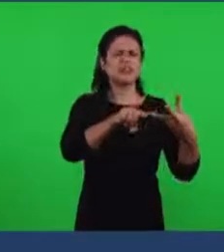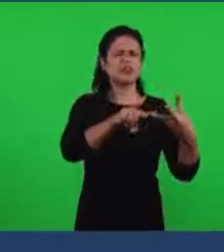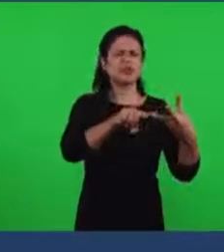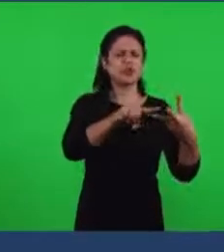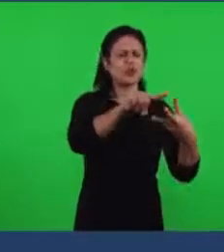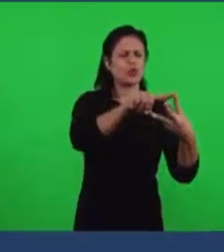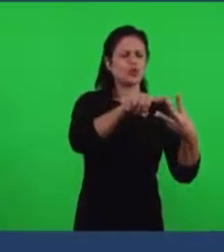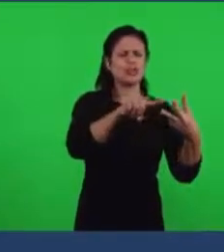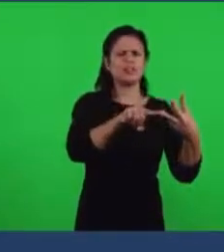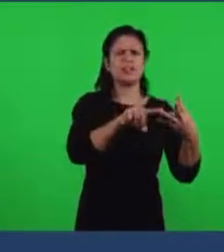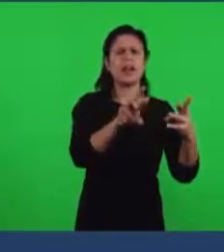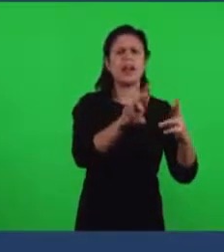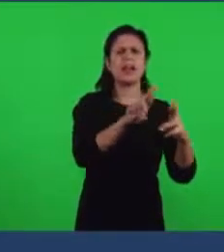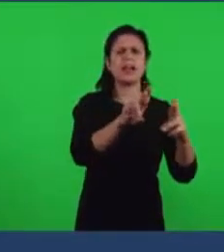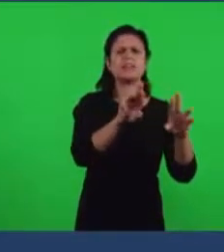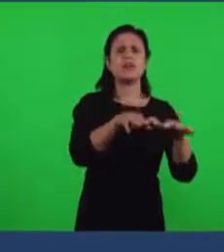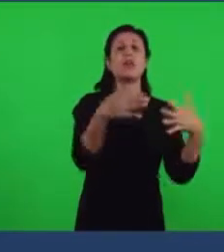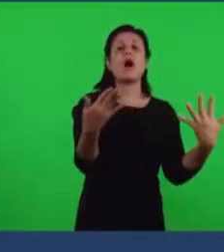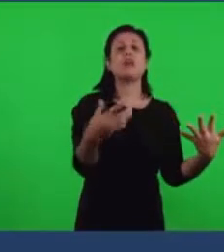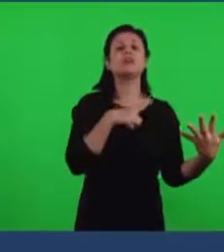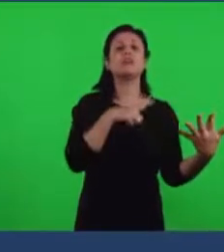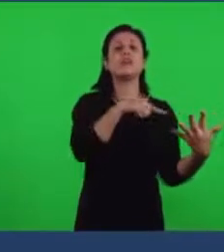mencionados portanto